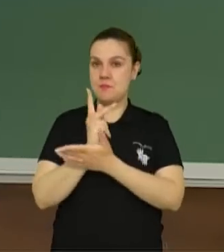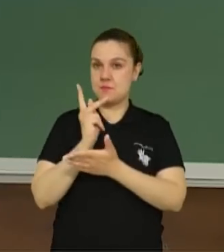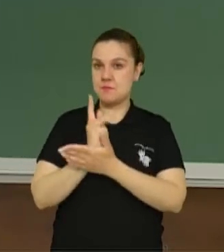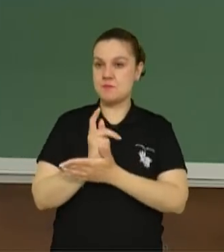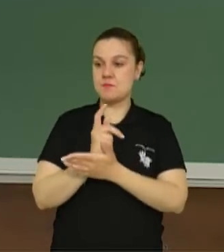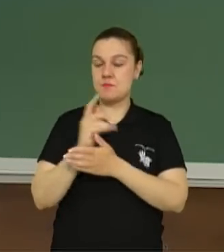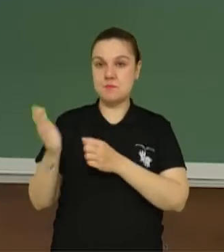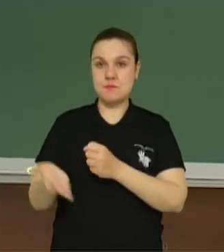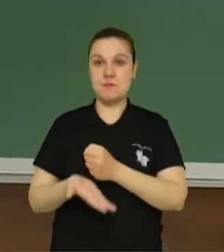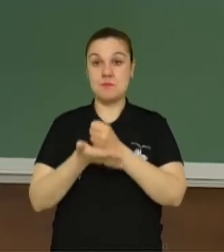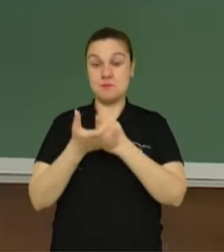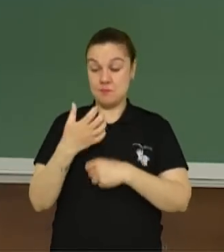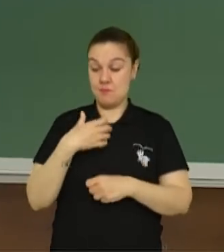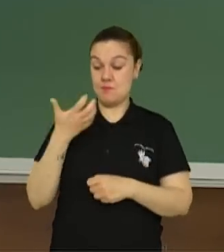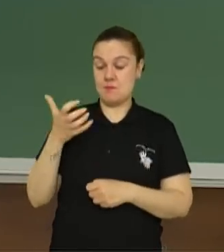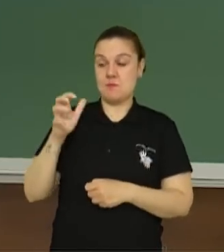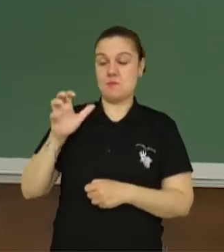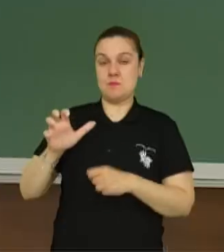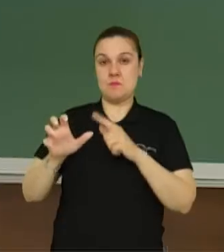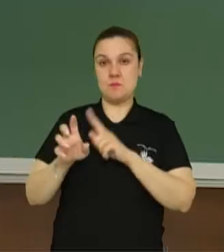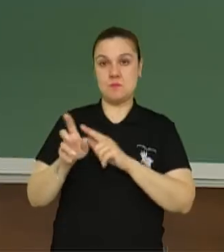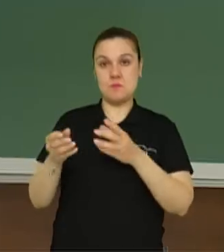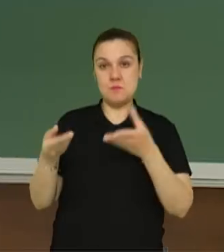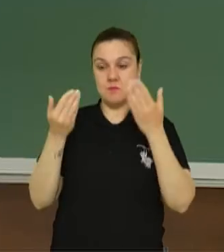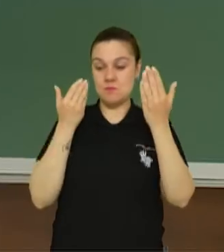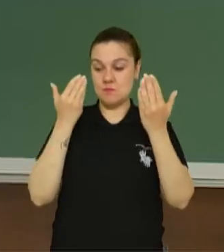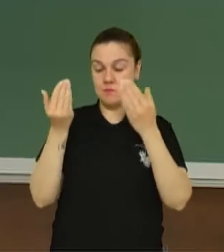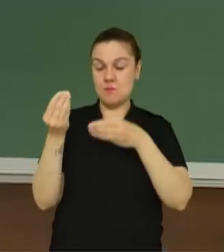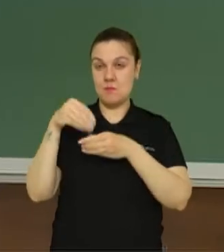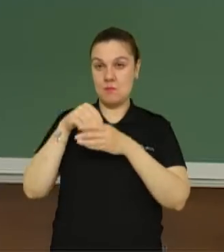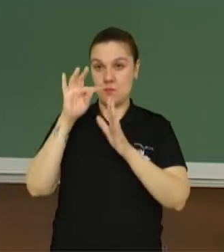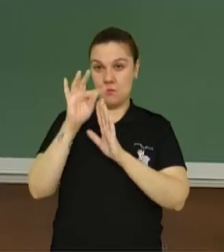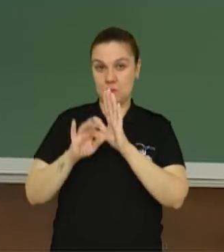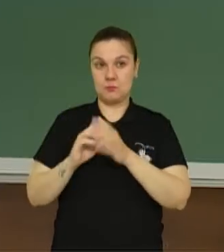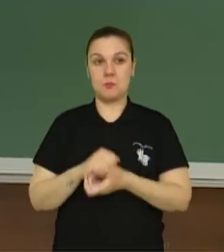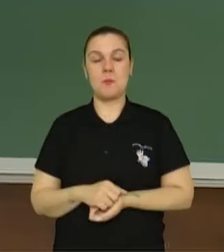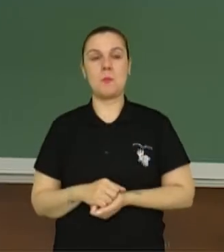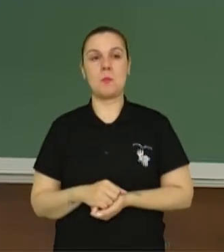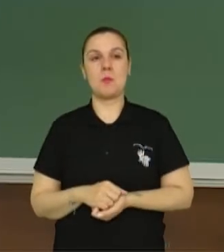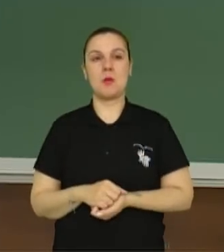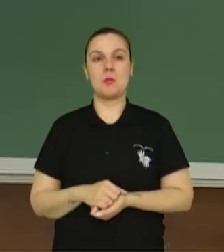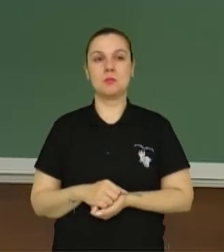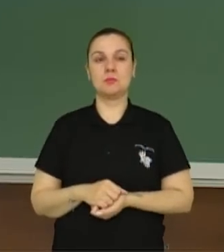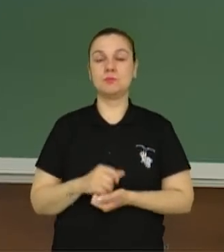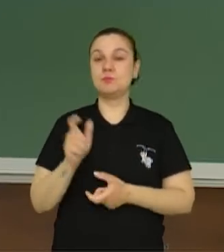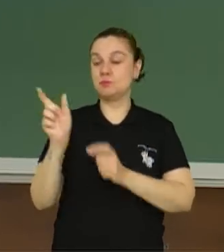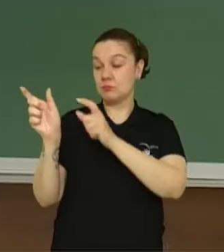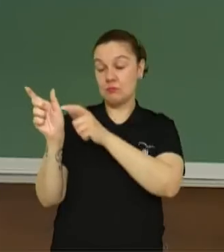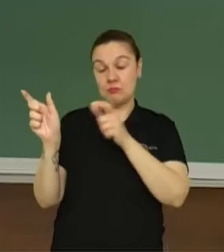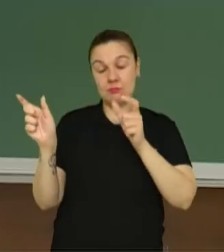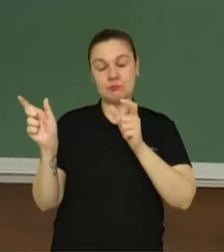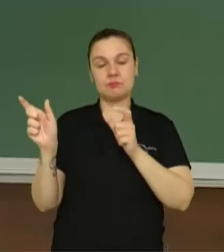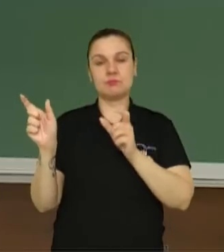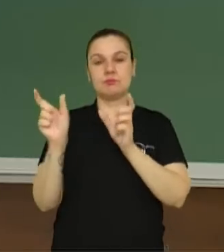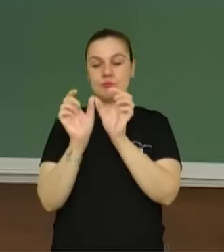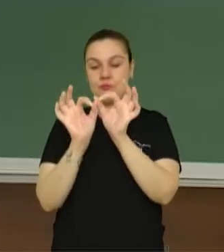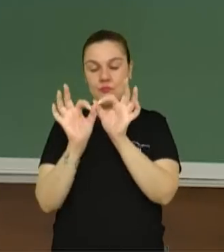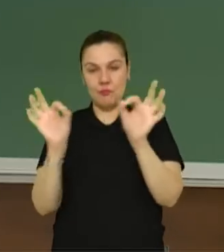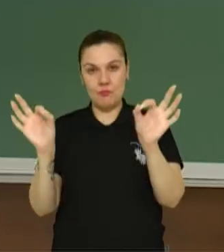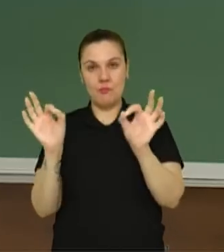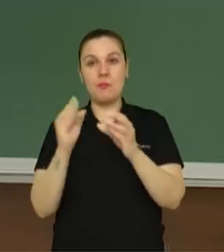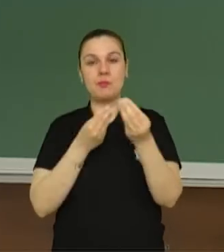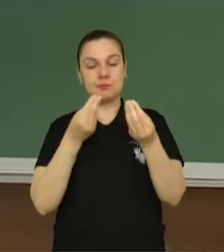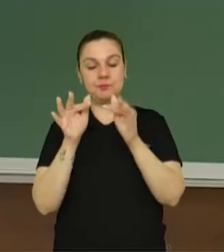estamos amparados por um gênero, né, para fazer análise dentro do texto. Termos essenciais da oração, então, como que a